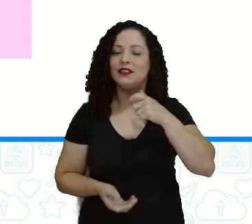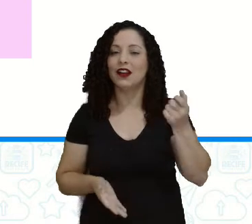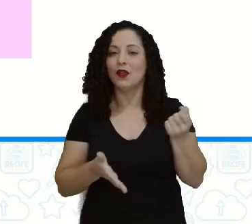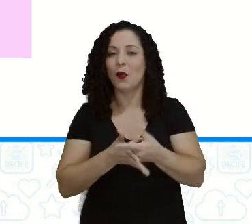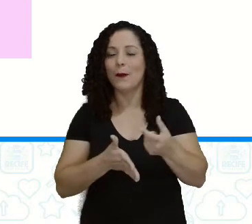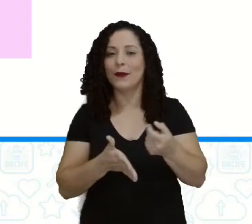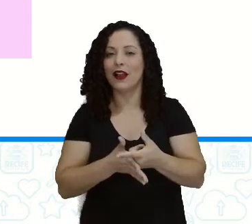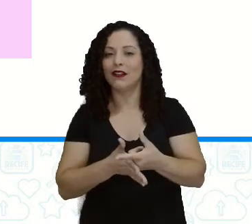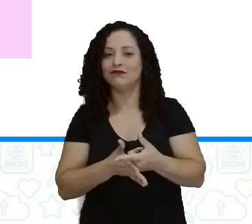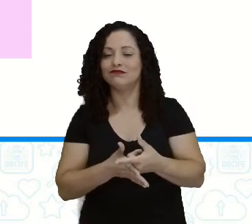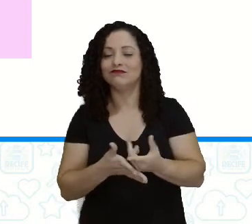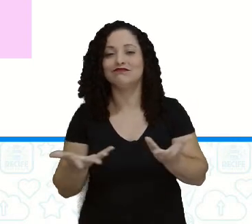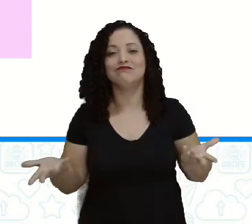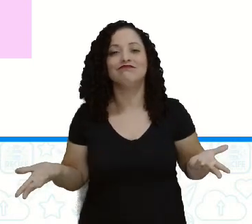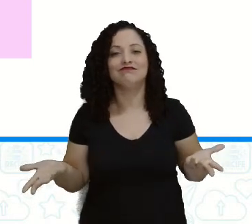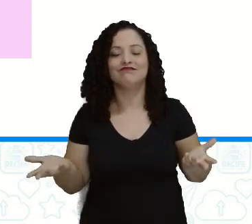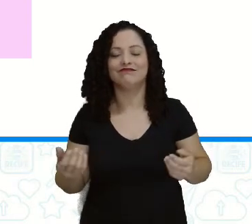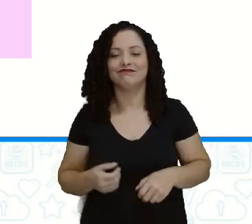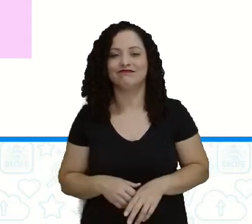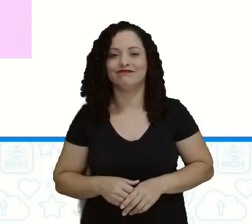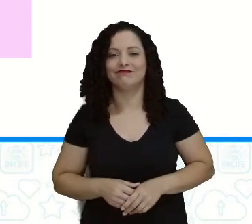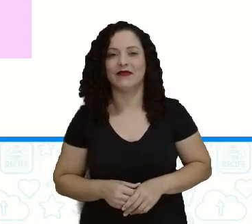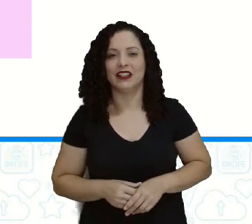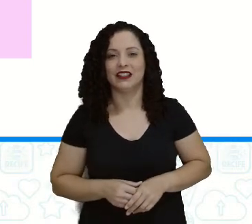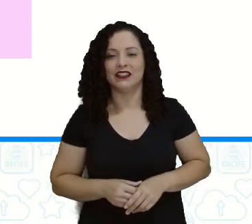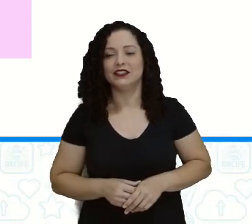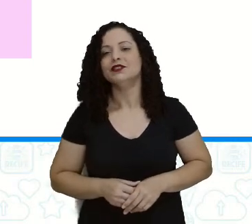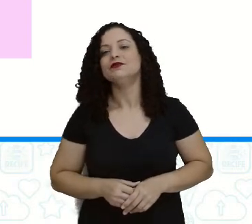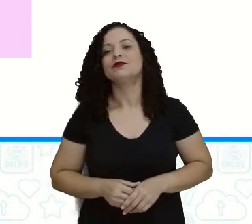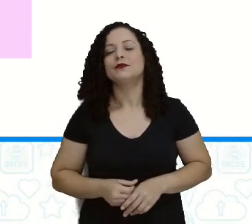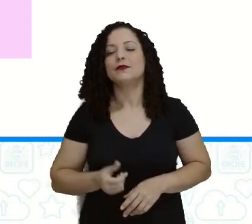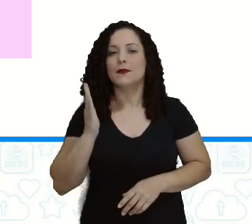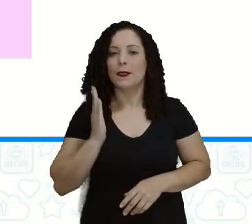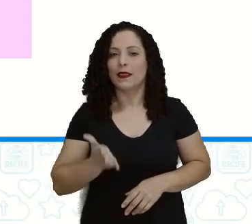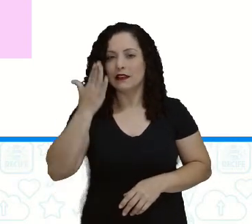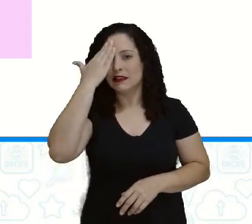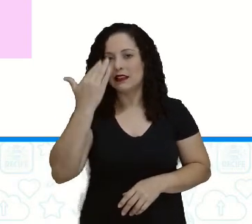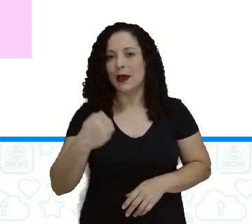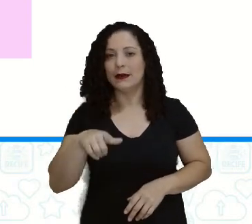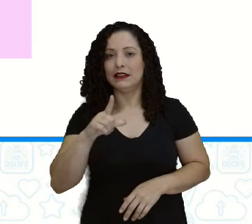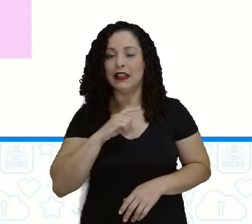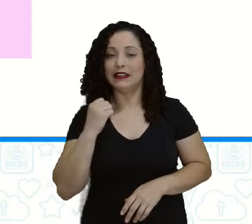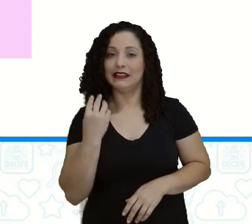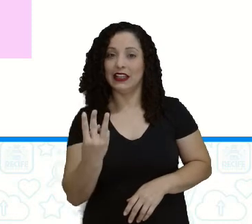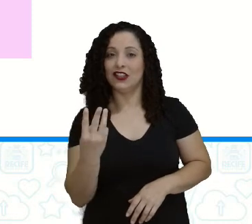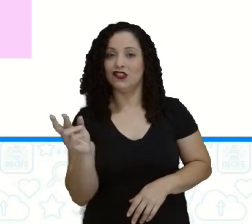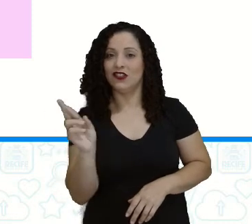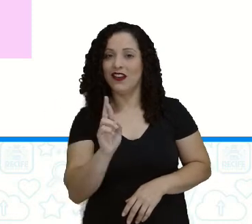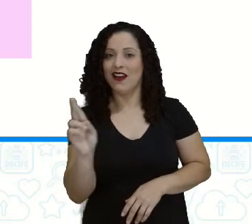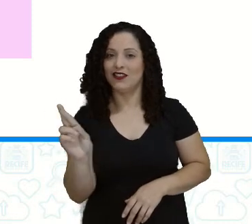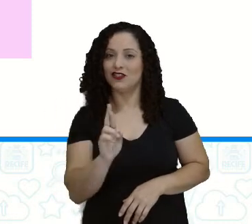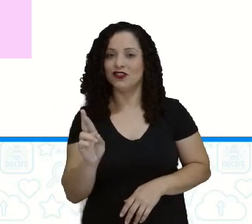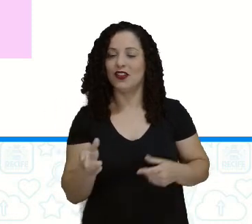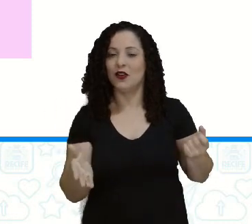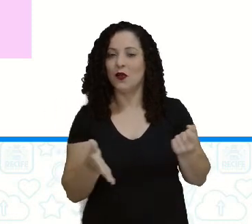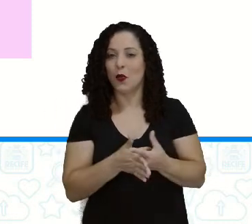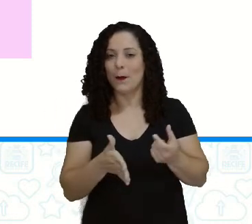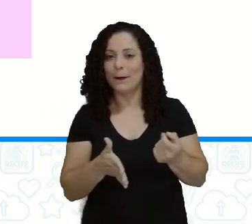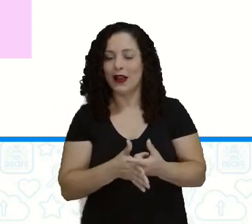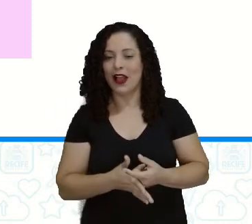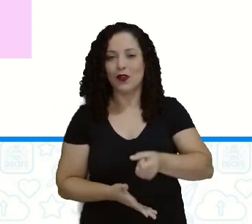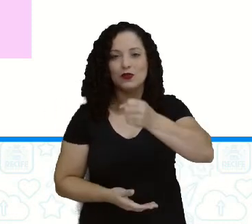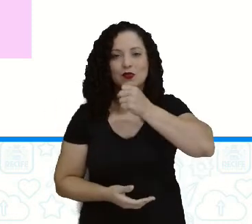o valor que ela tinha? Então, a gente sabe aí que ela tem 3 reais. Ela poderia comprar o sorvete